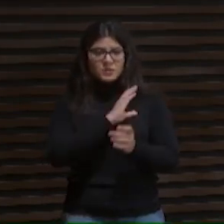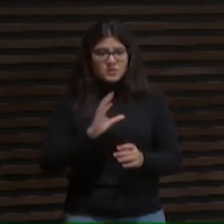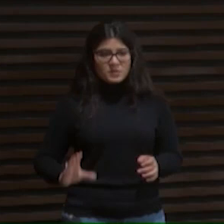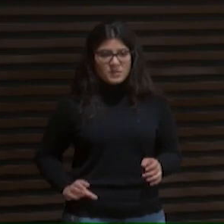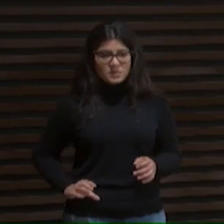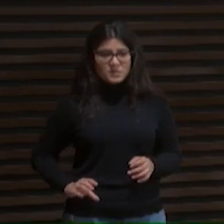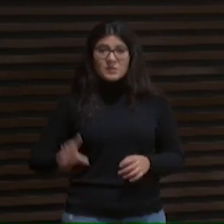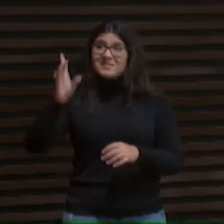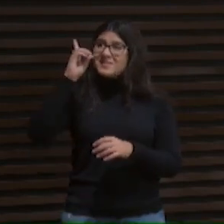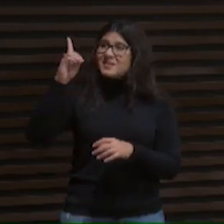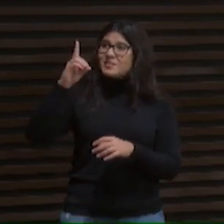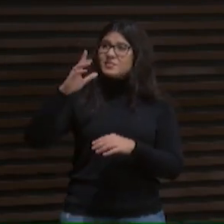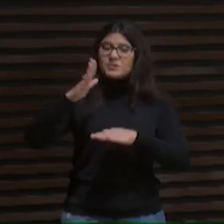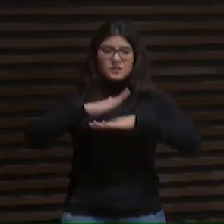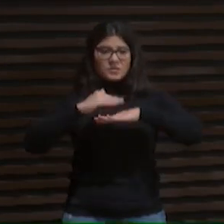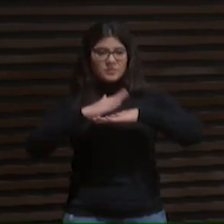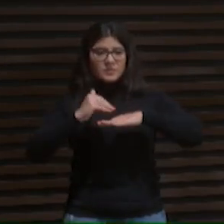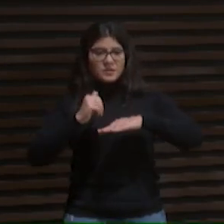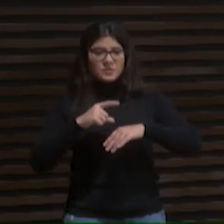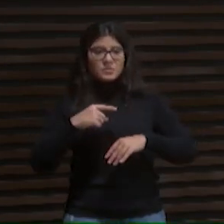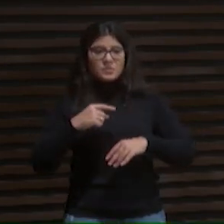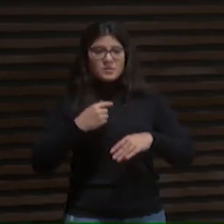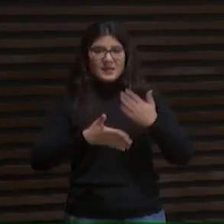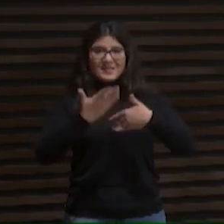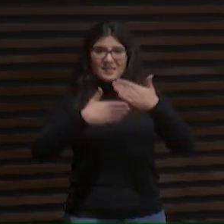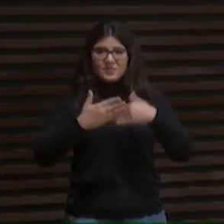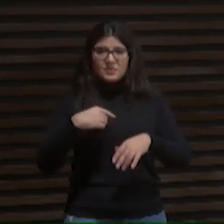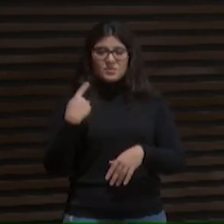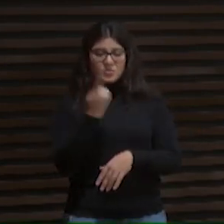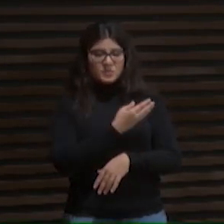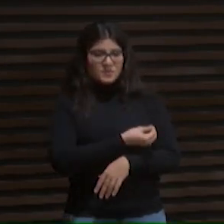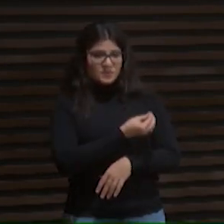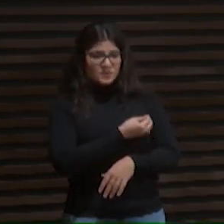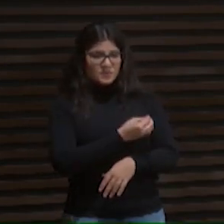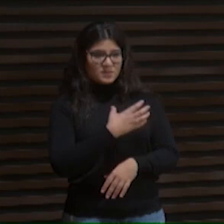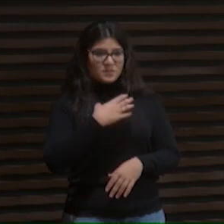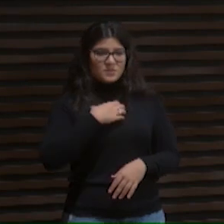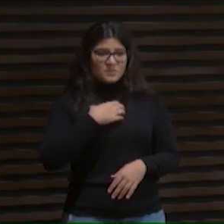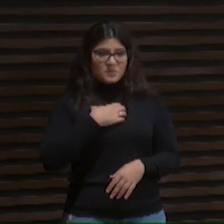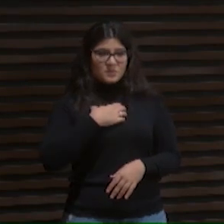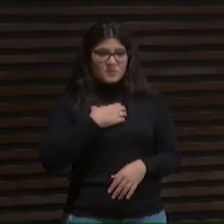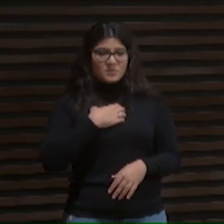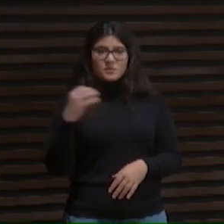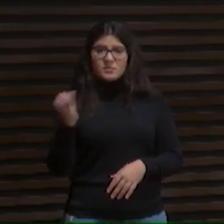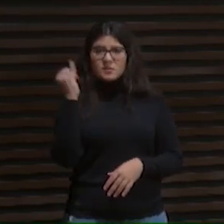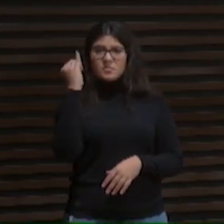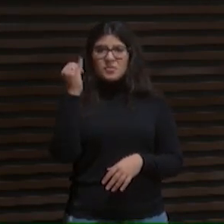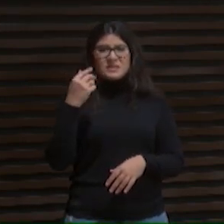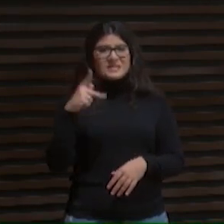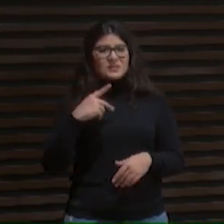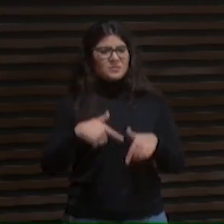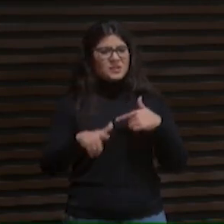Deus exortasse por nosso intermédio. Dessa maneira, não importa o seu ofício ou